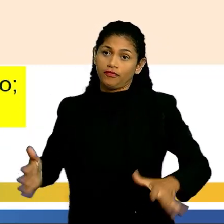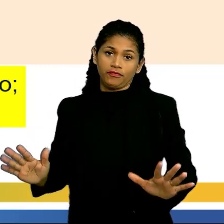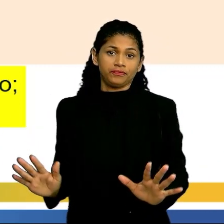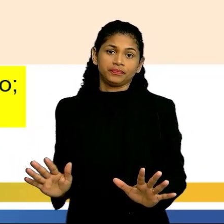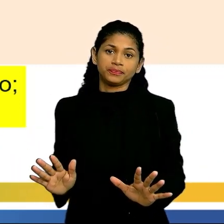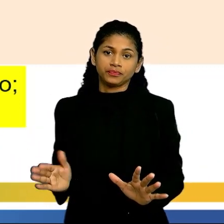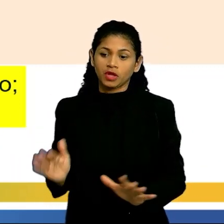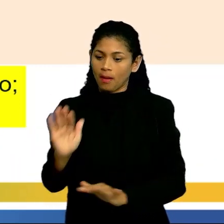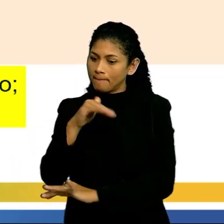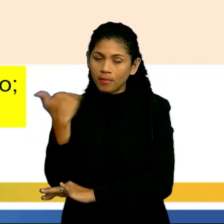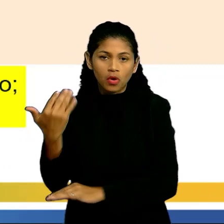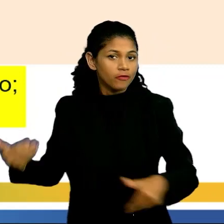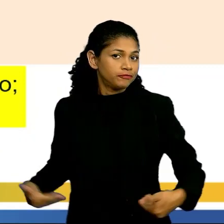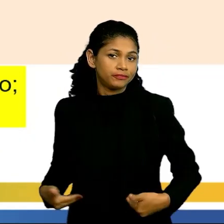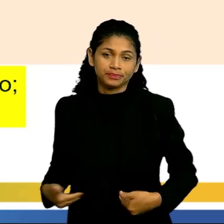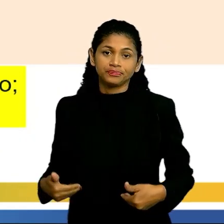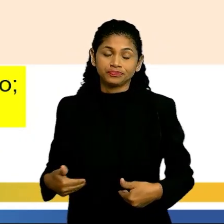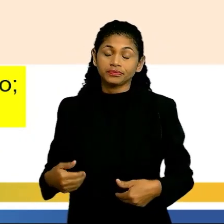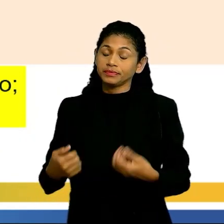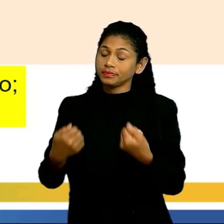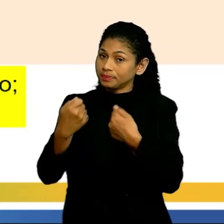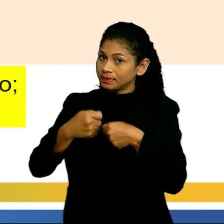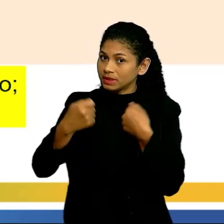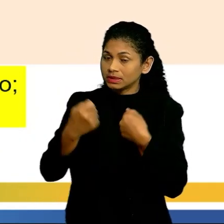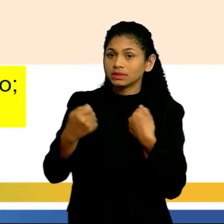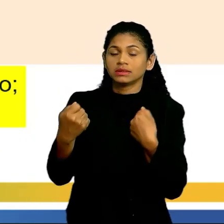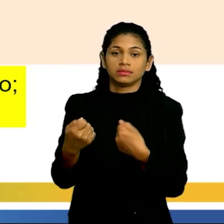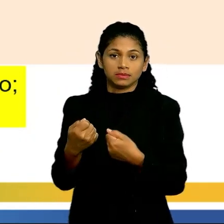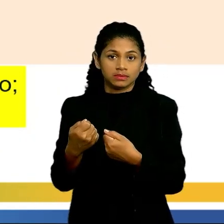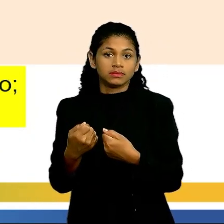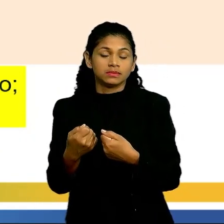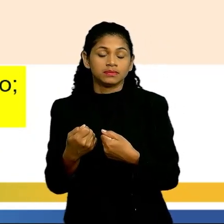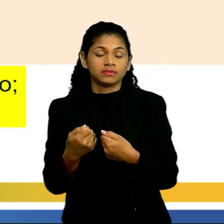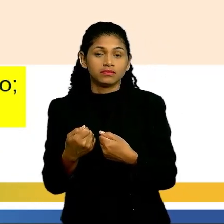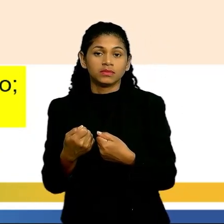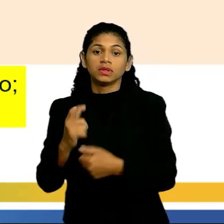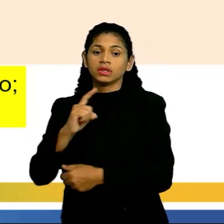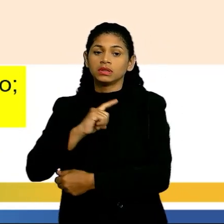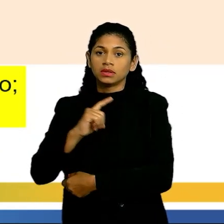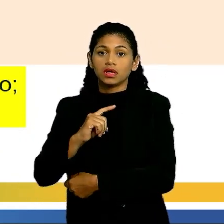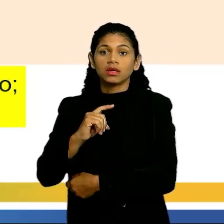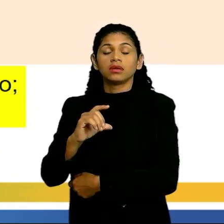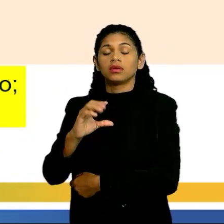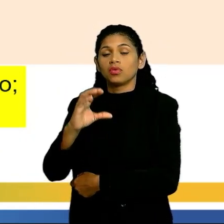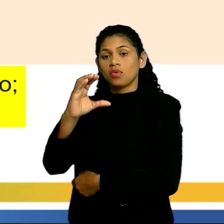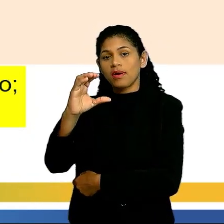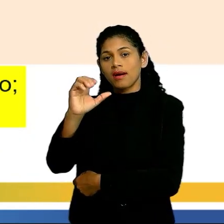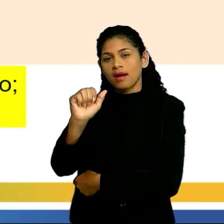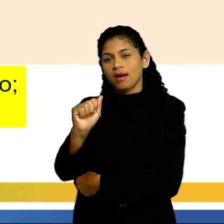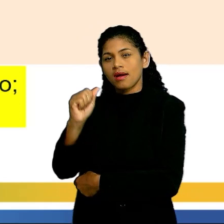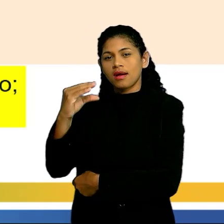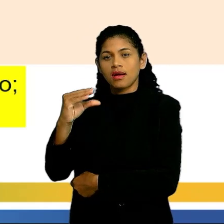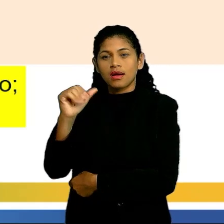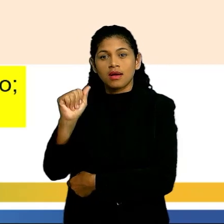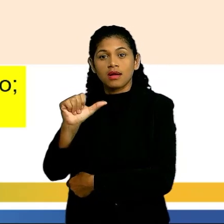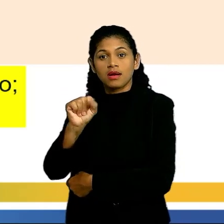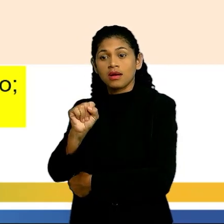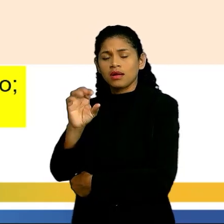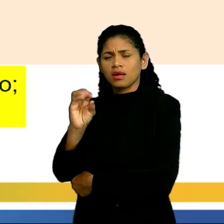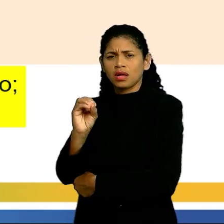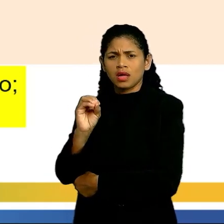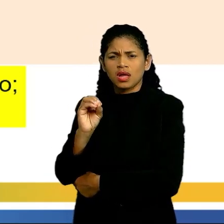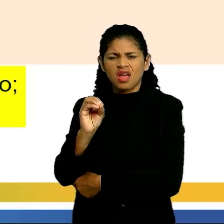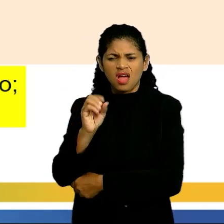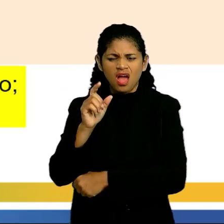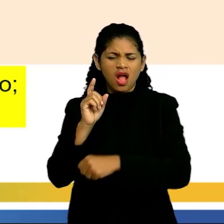outros seres vivos para se alimentar. Então, existe o acaso. Então, aquela coisa de que tudo está programado, tudo